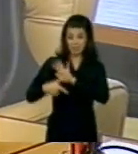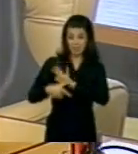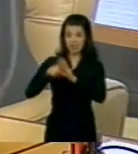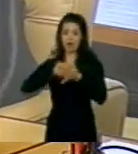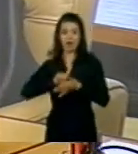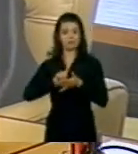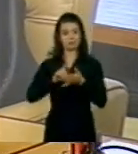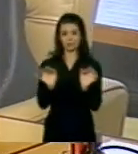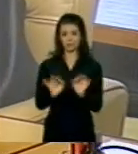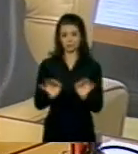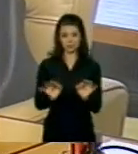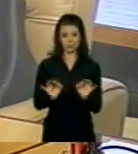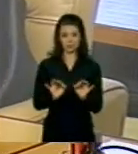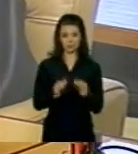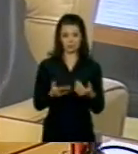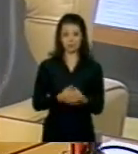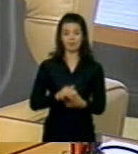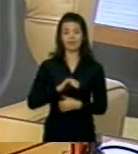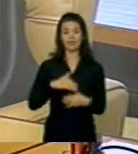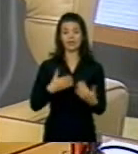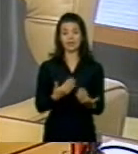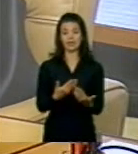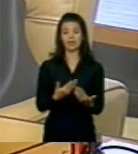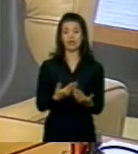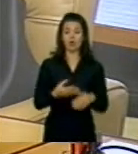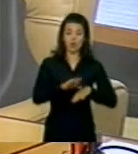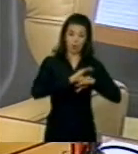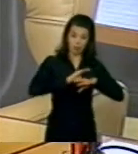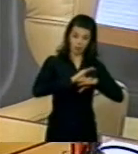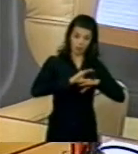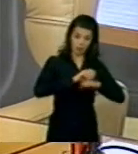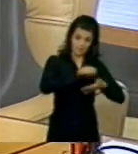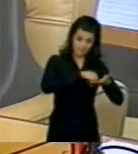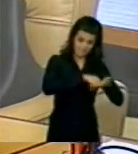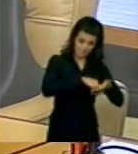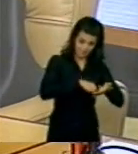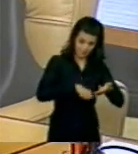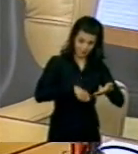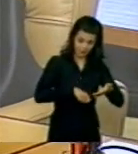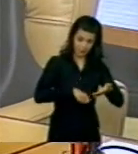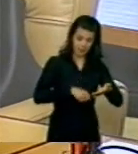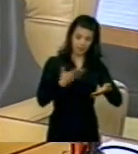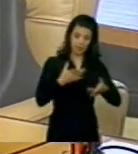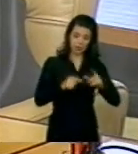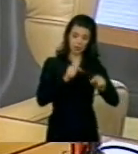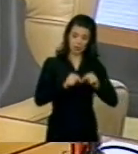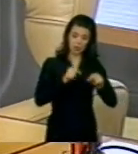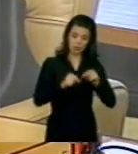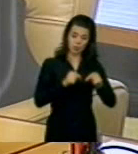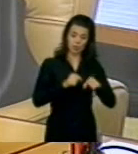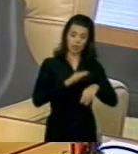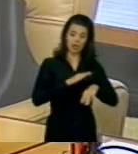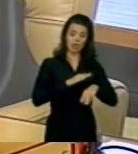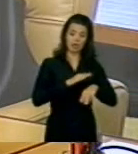acabo de ler. Com isso, pretendeu o constituinte impedir que o mandato eletivo, com as imunidades